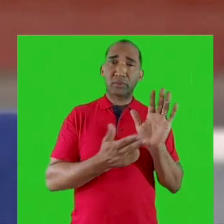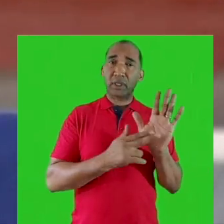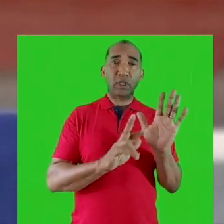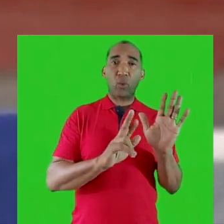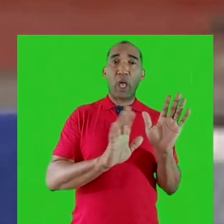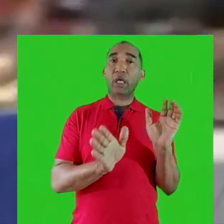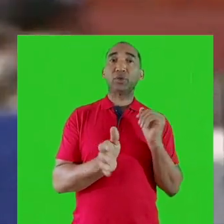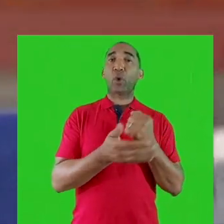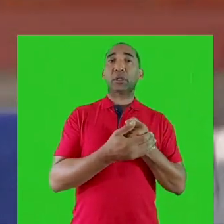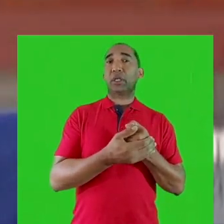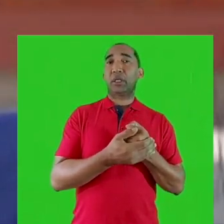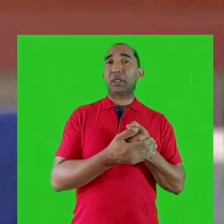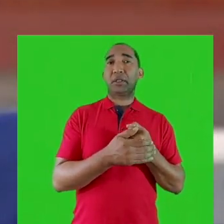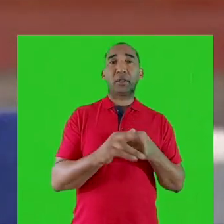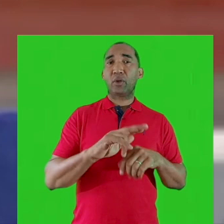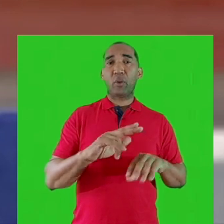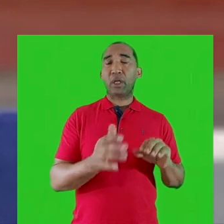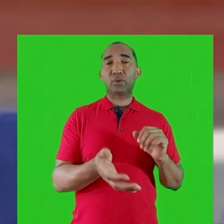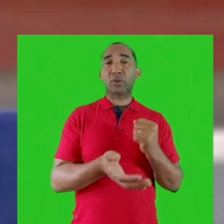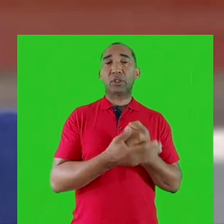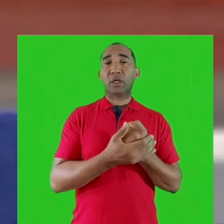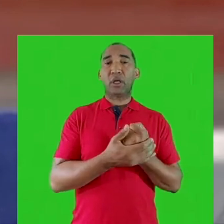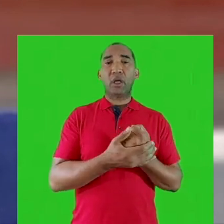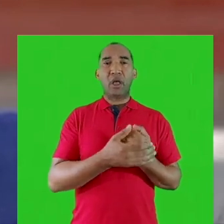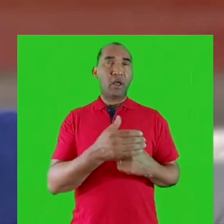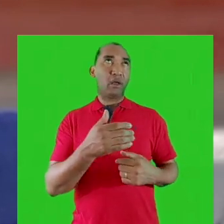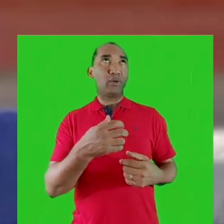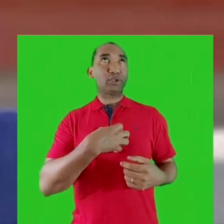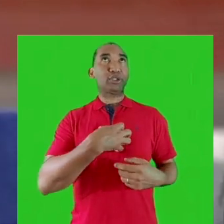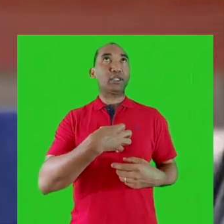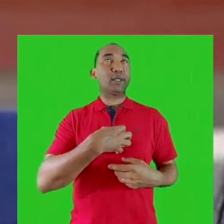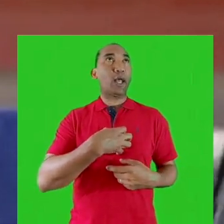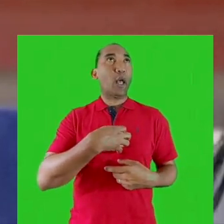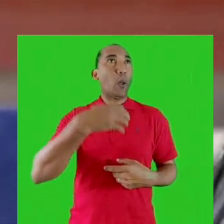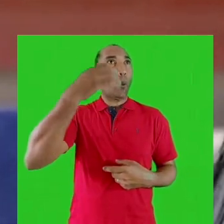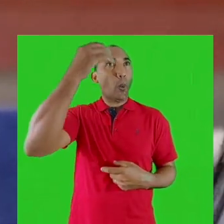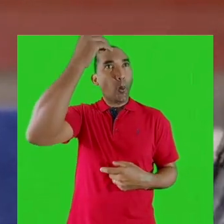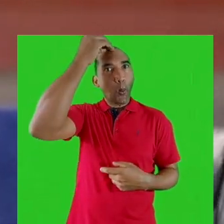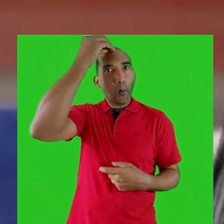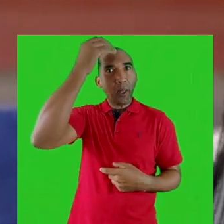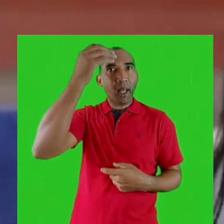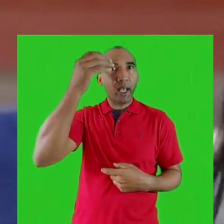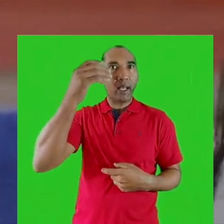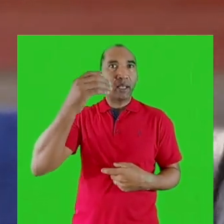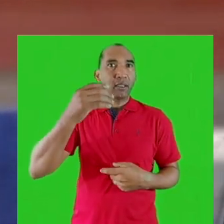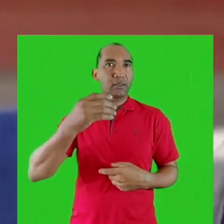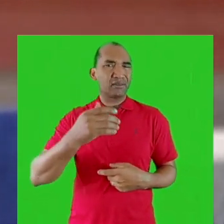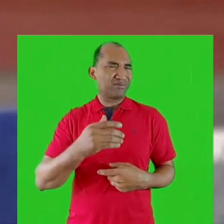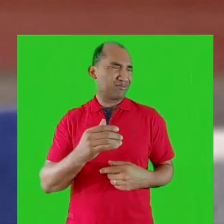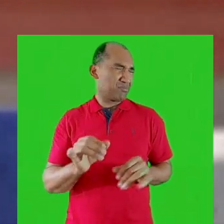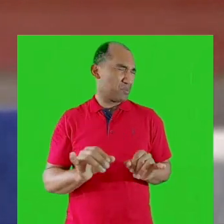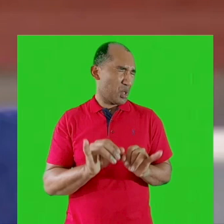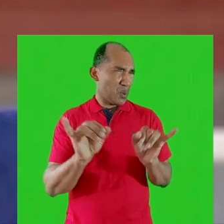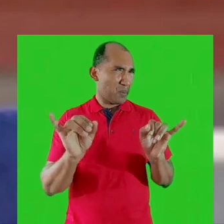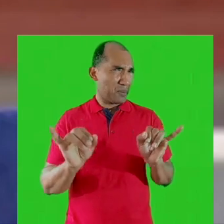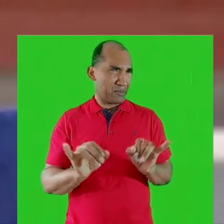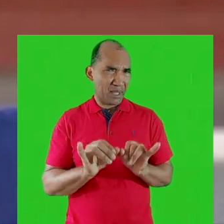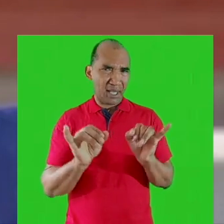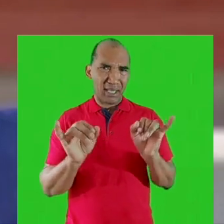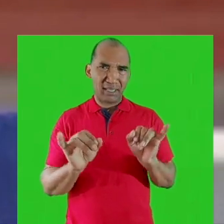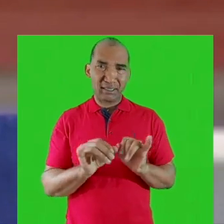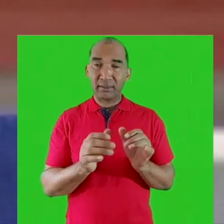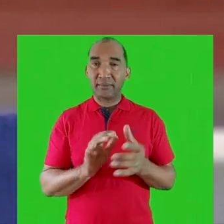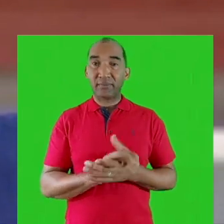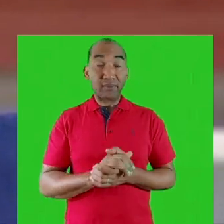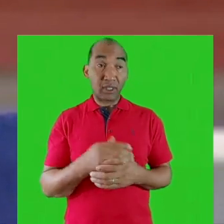têm que assumir isso. Não é esconder, achar que é culpado, que como se fosse uma culpa. Isso é uma